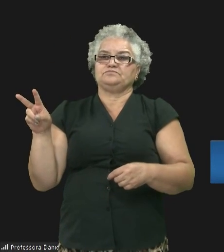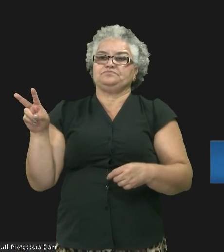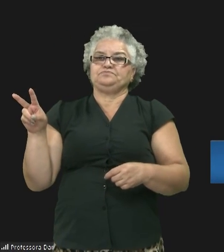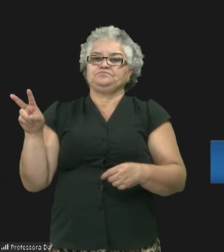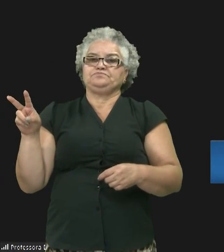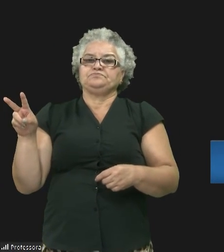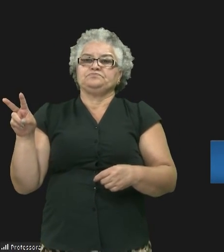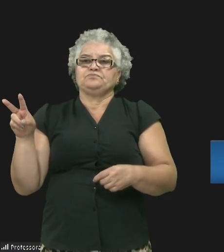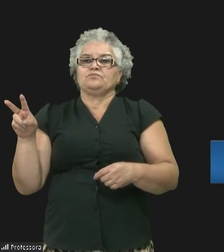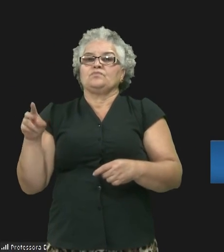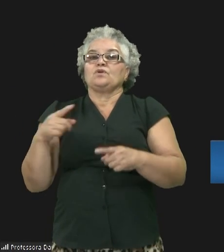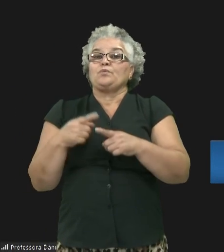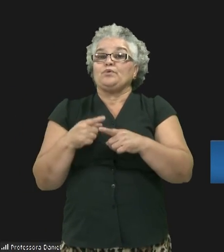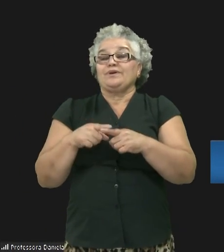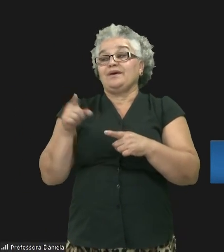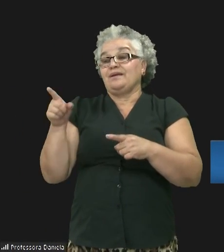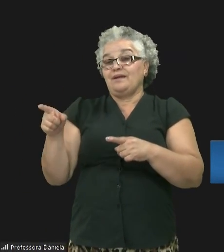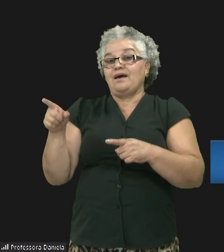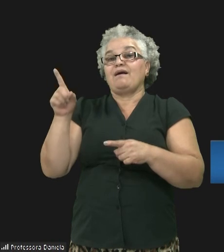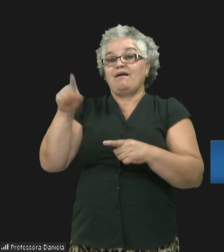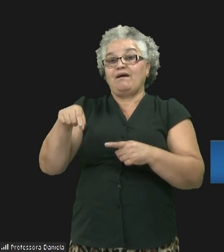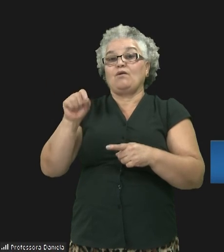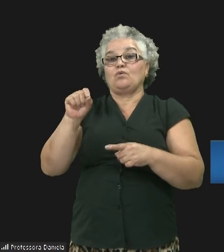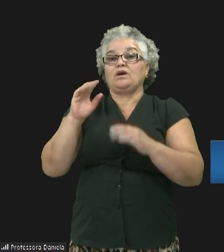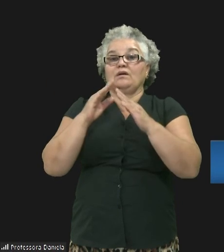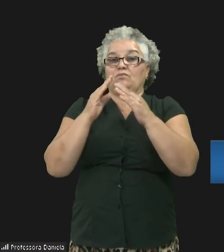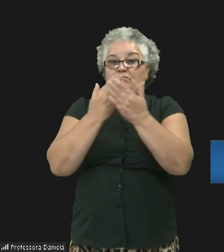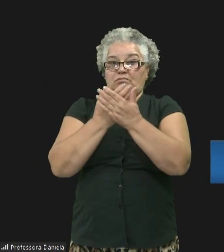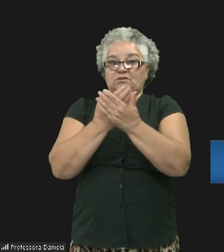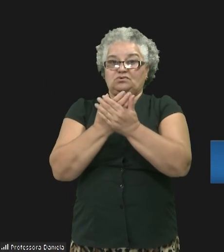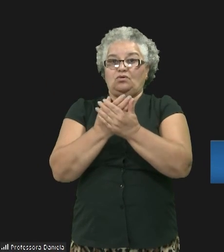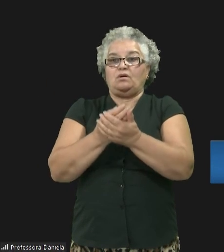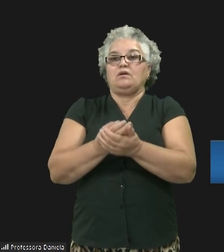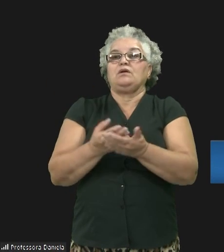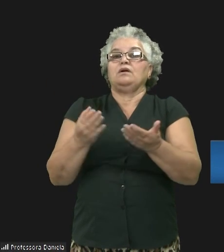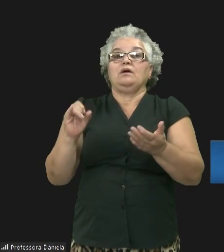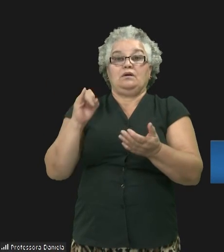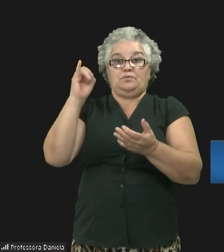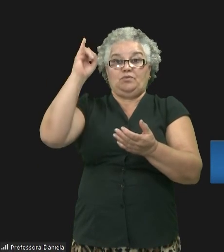falando de uma escola. Ressalto aqui a importância dos